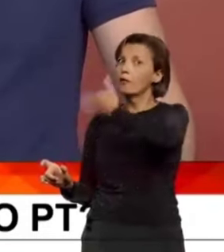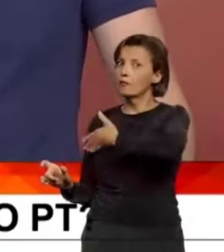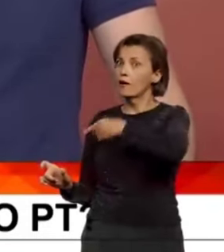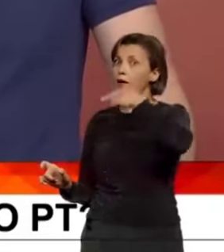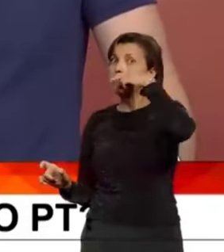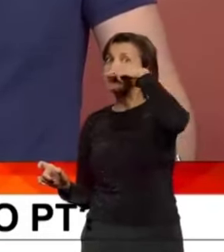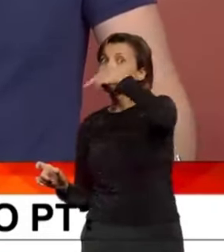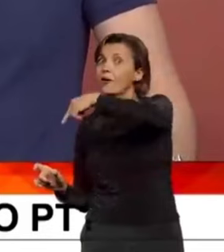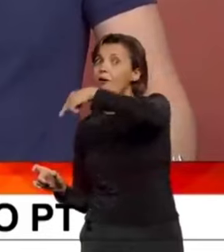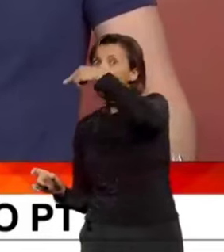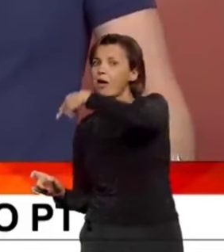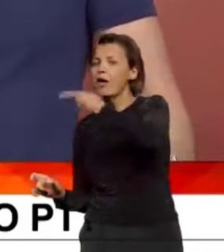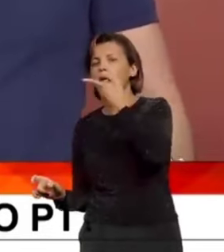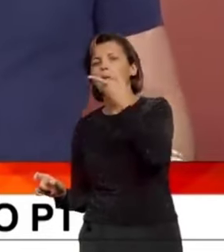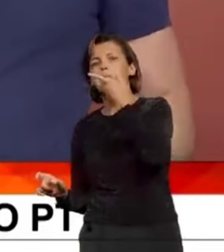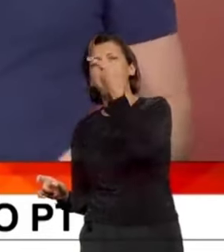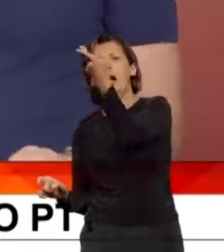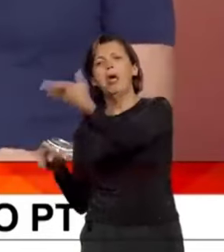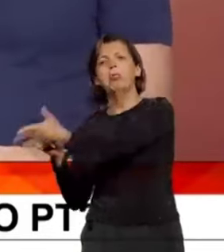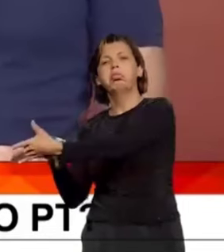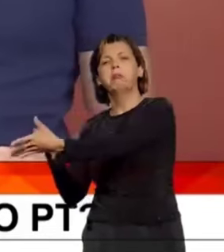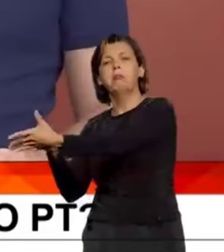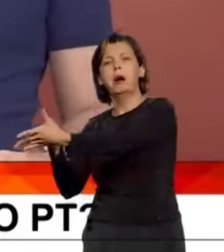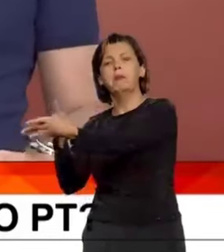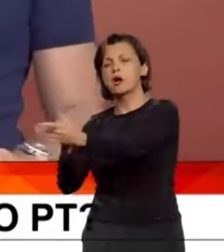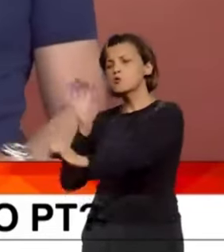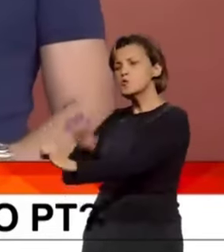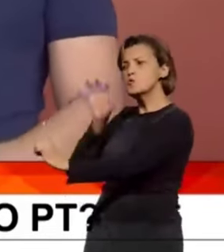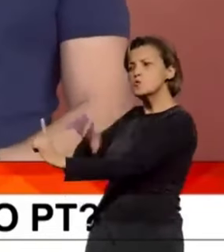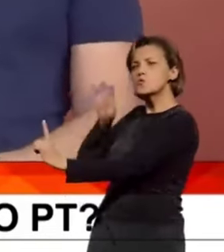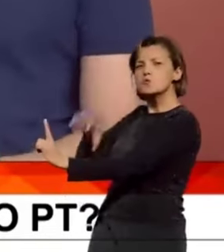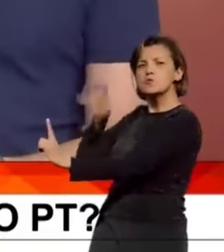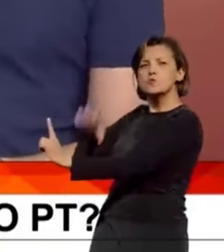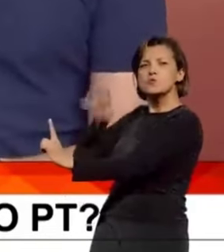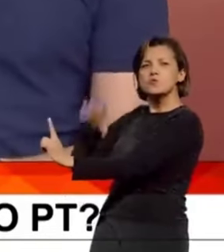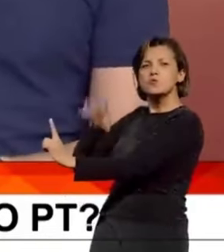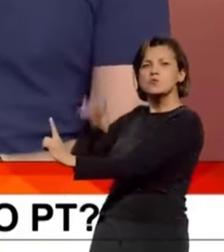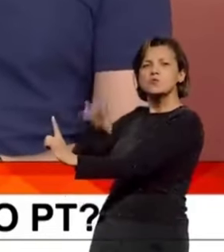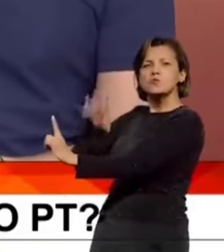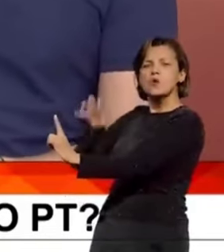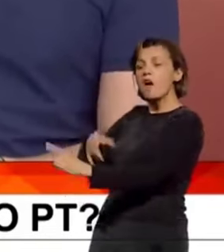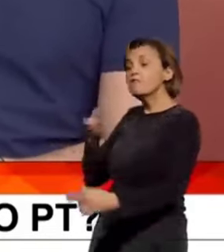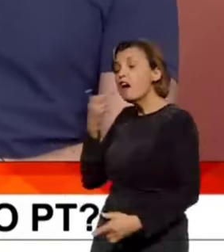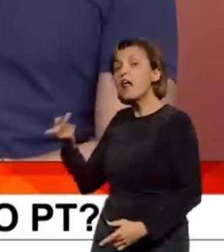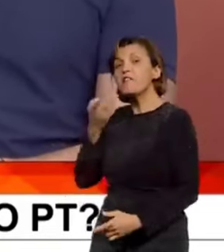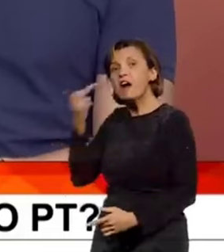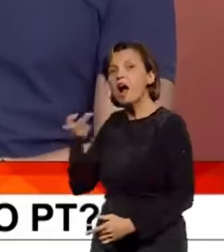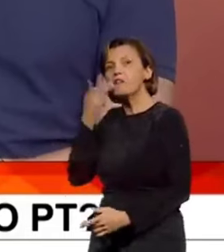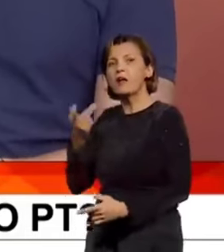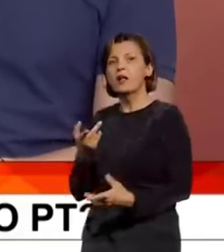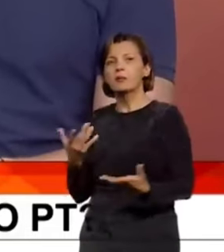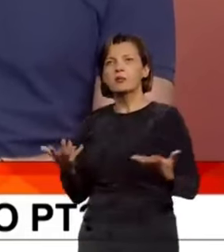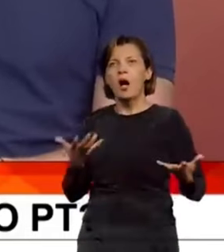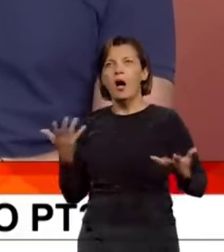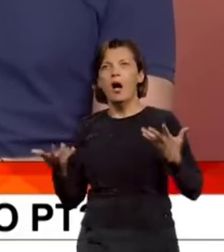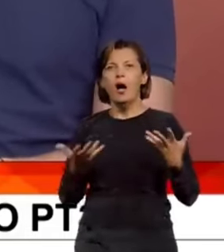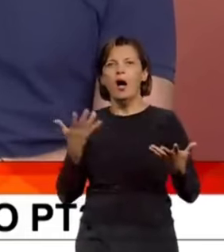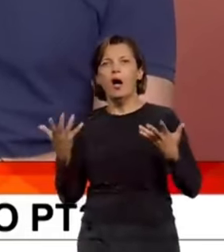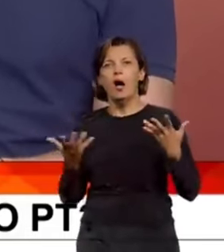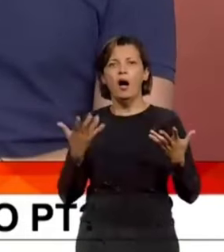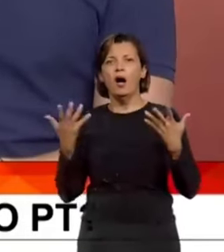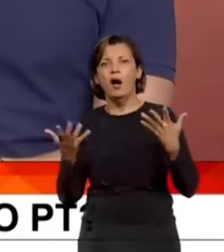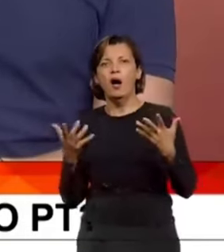tem que ser provada não basta de e na tortura psicológica durante mês seis milhões e vergonhas